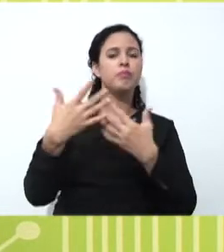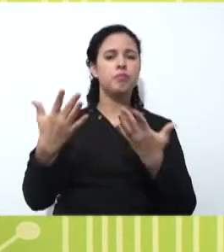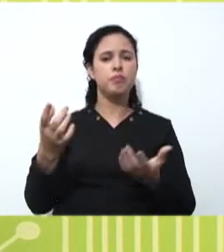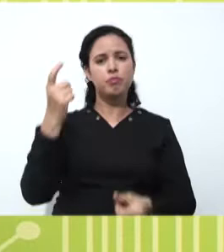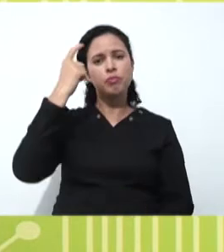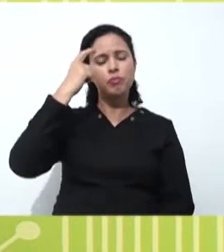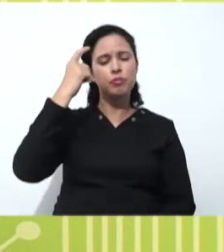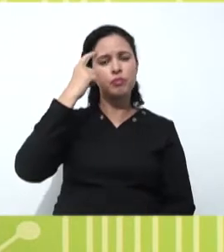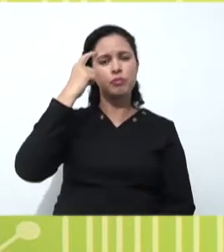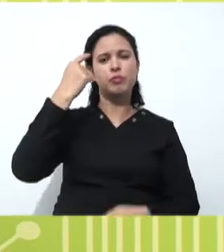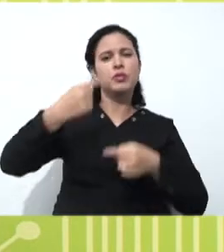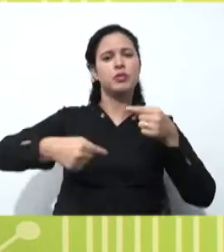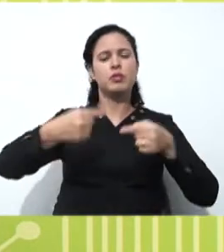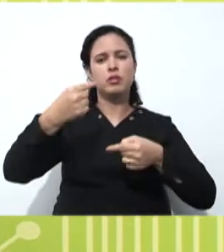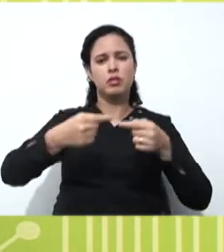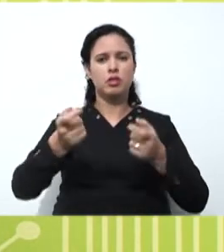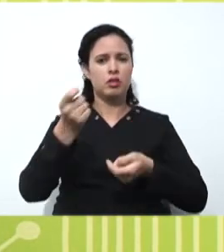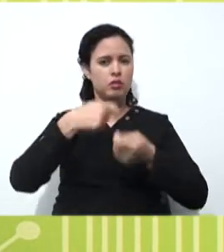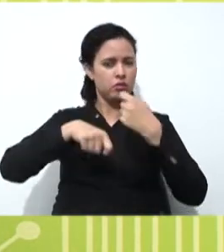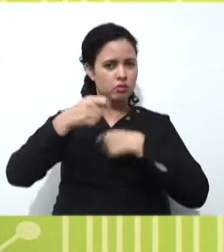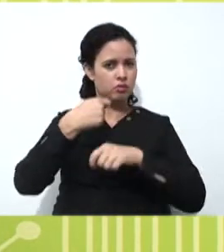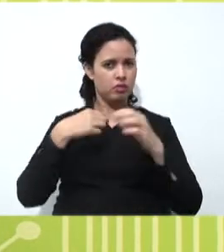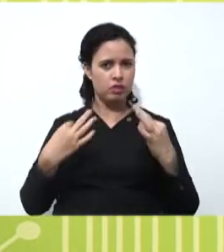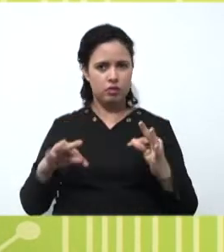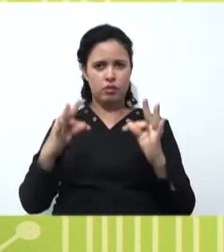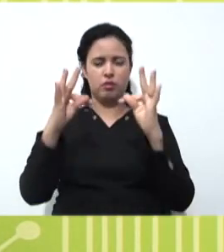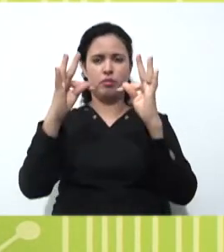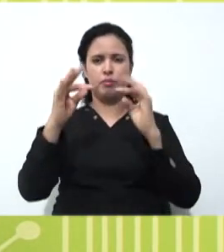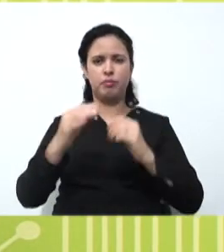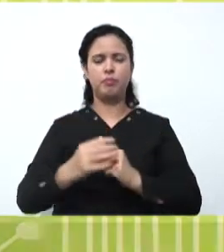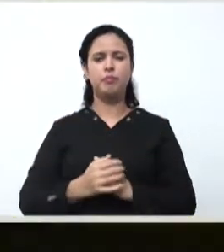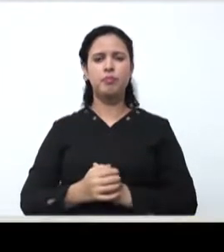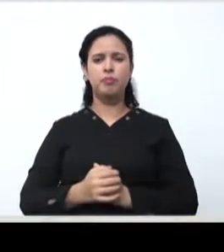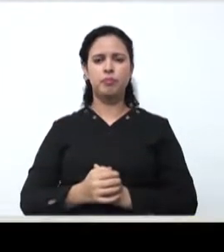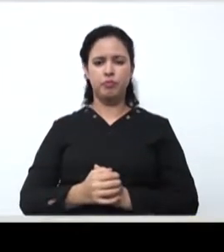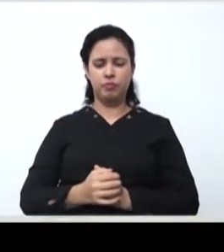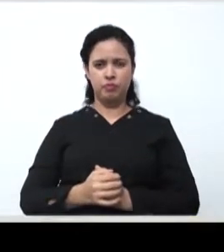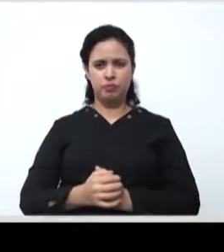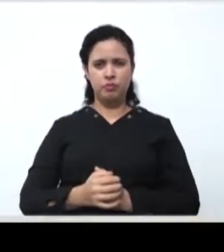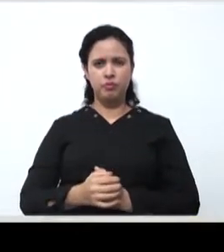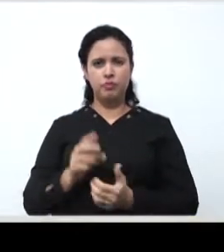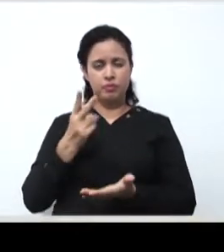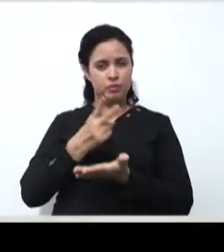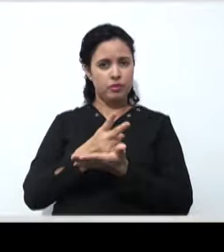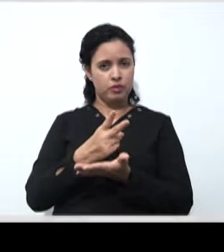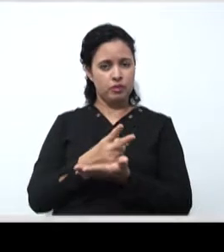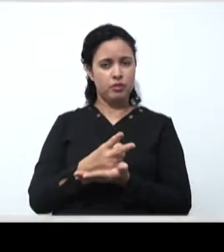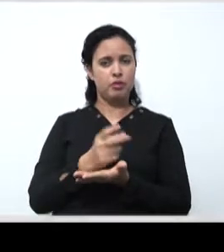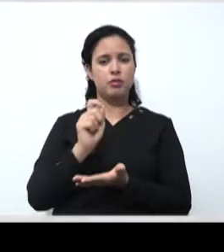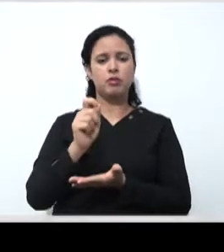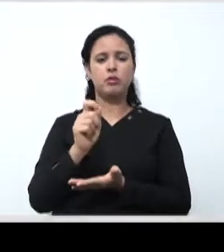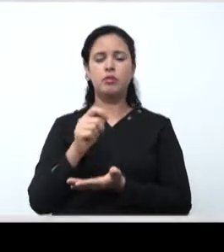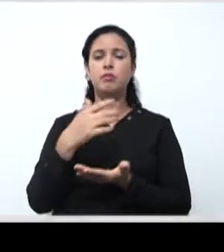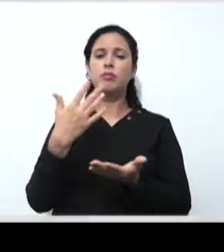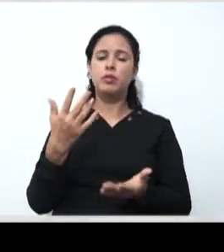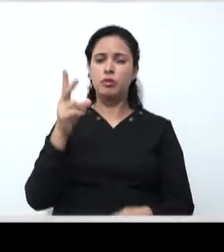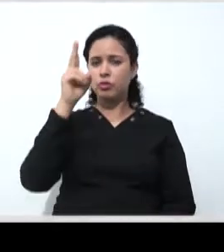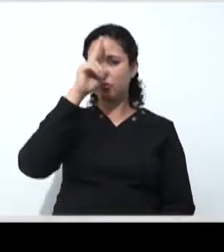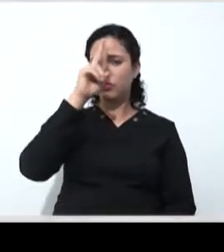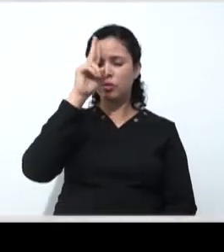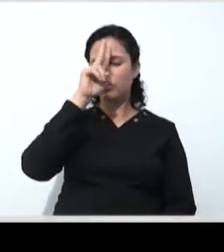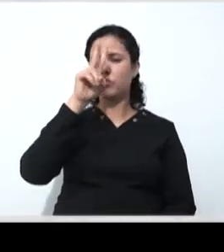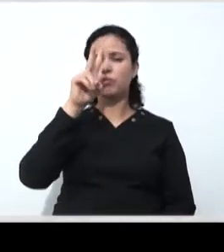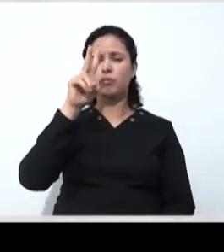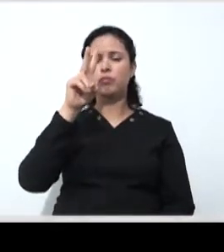pensa nessas questões políticas, econômicas e tecnológicas. Continuando aqui, depois desse histórico bem breve, o que